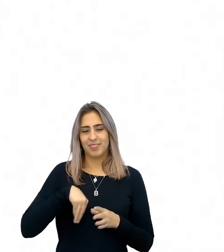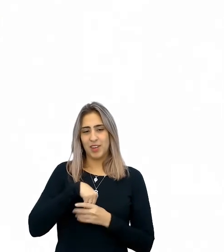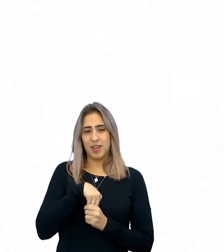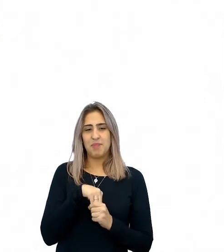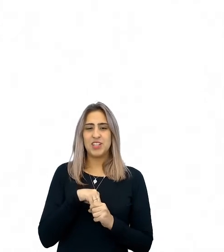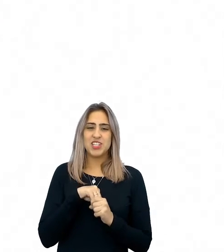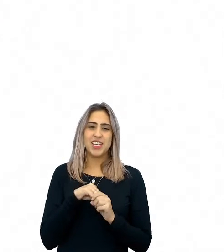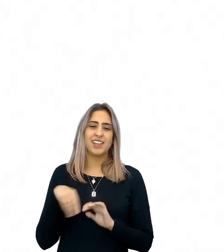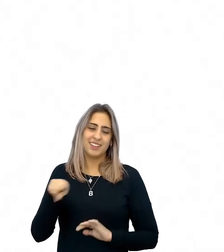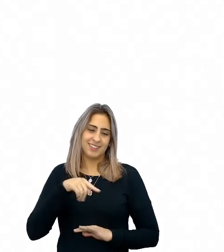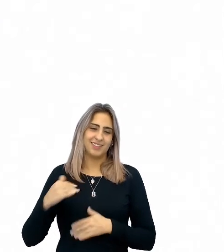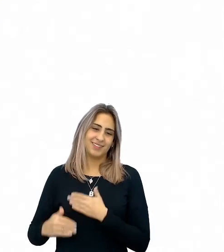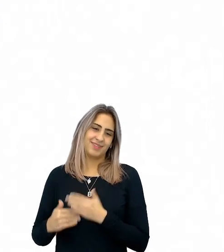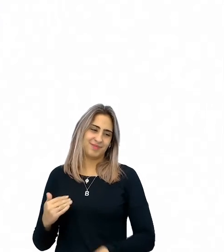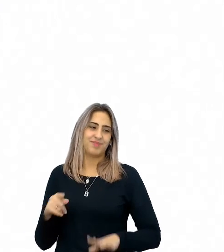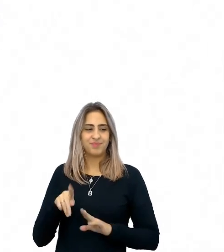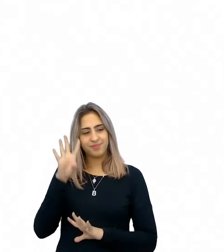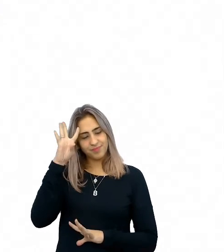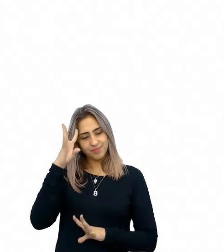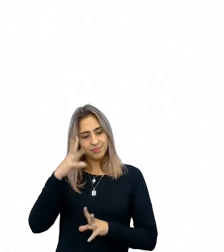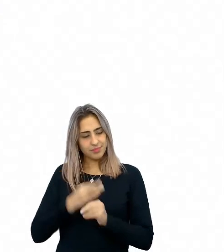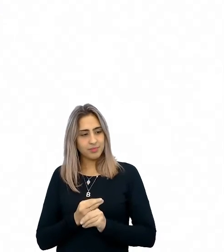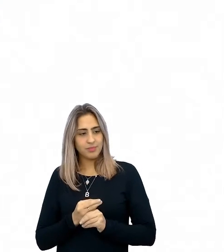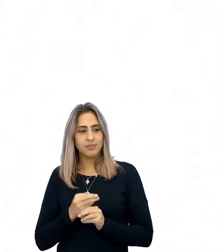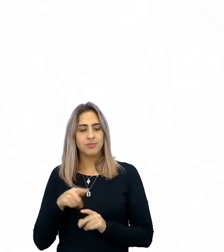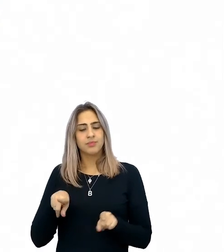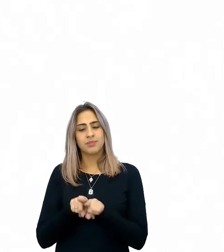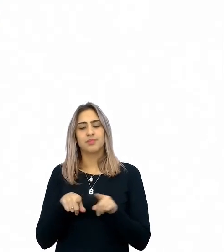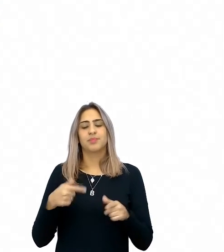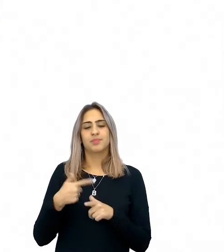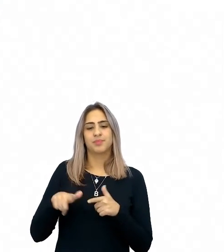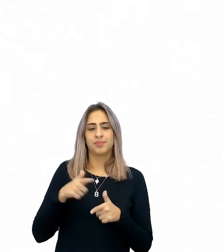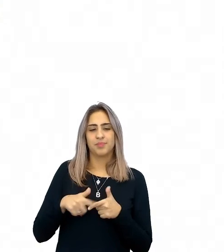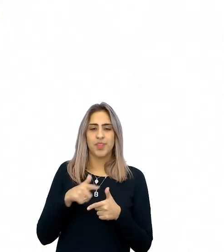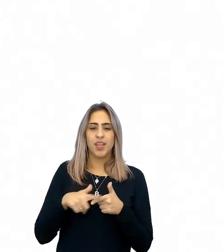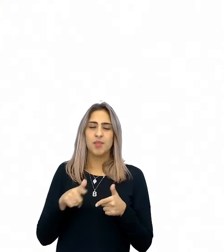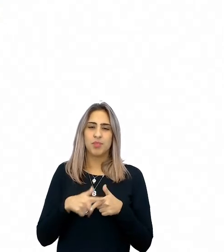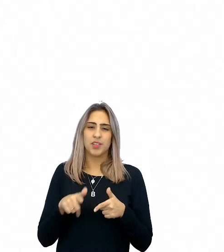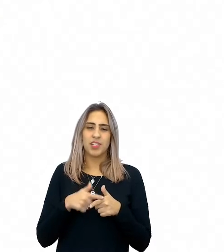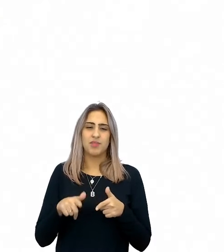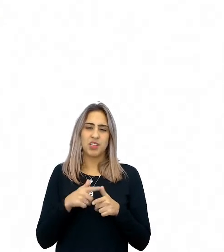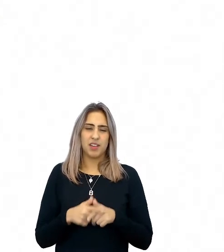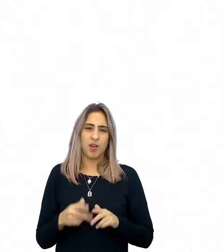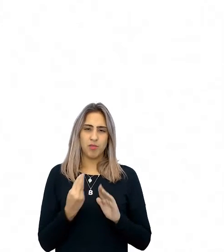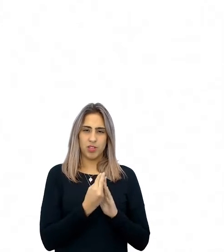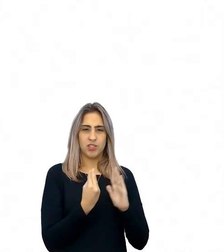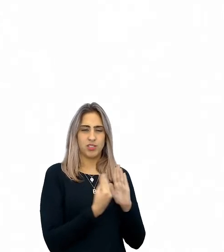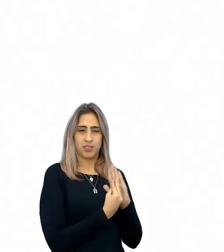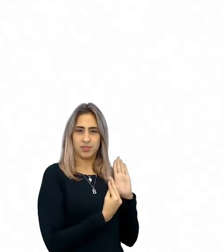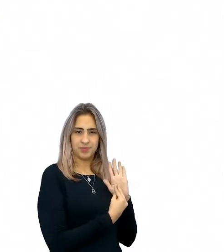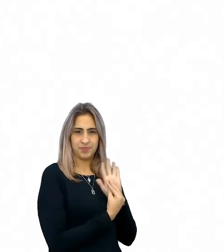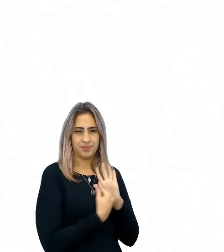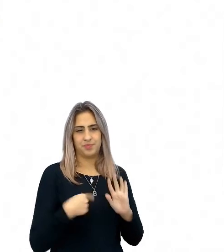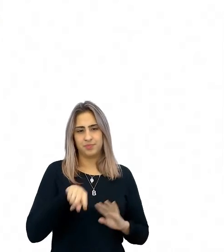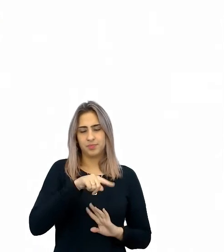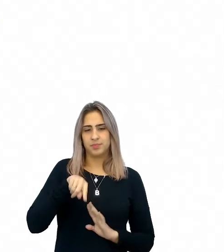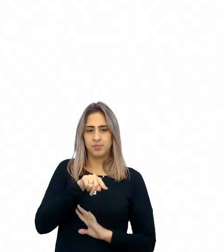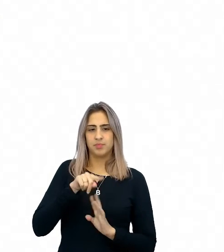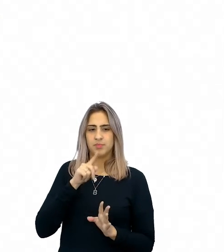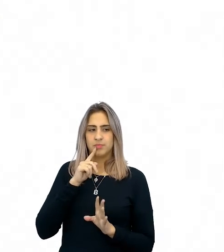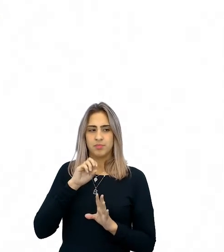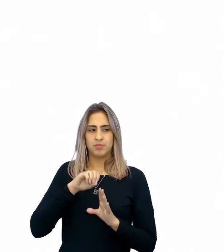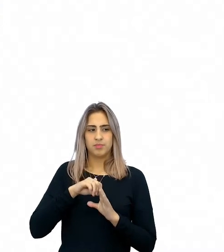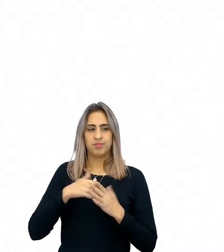Então, isso já vai para essa compreensão da situação problema. As perguntas com relação à questão número 2 é: quanto o seu Jorge gastará